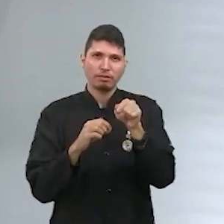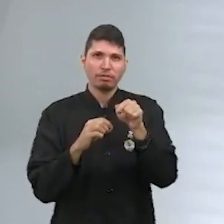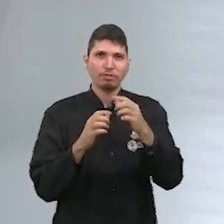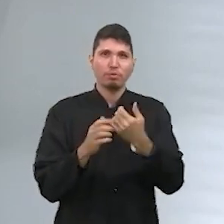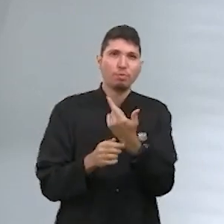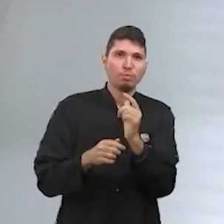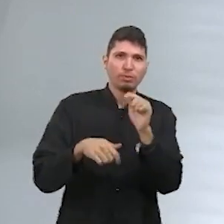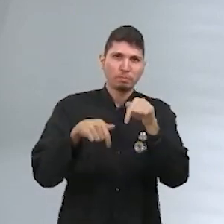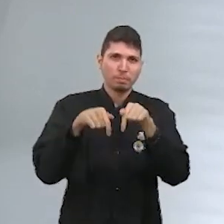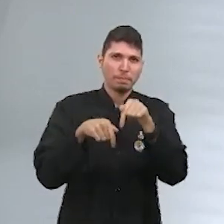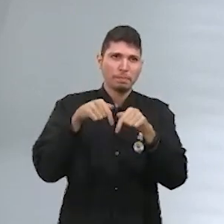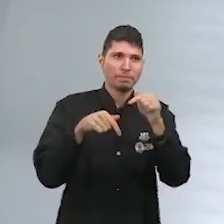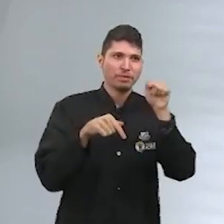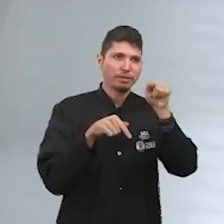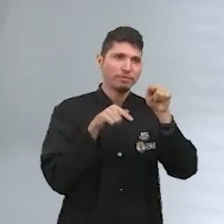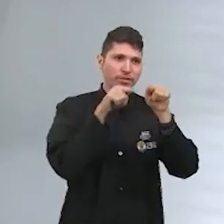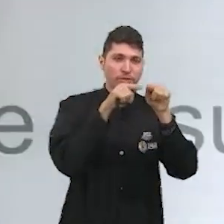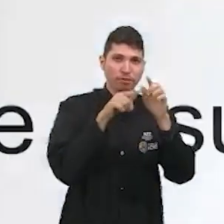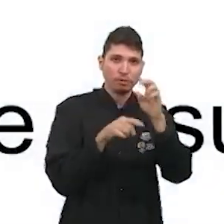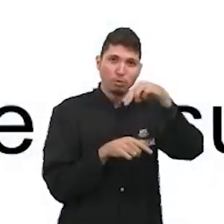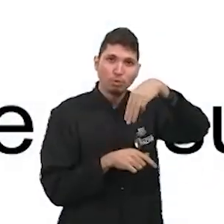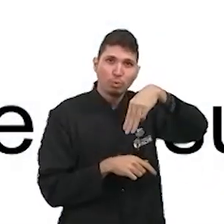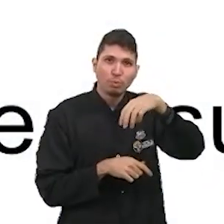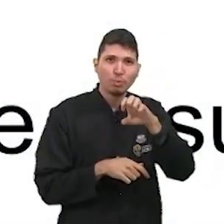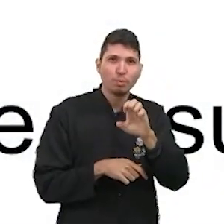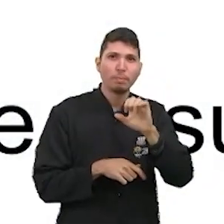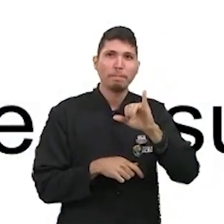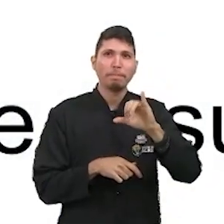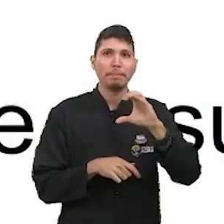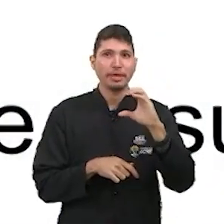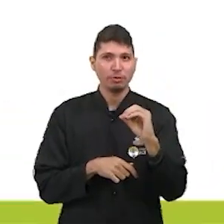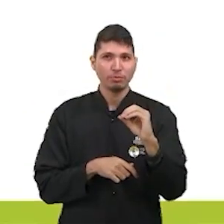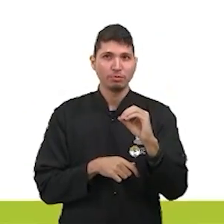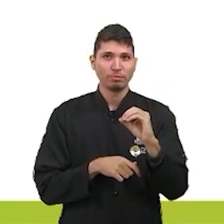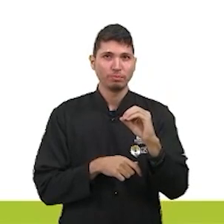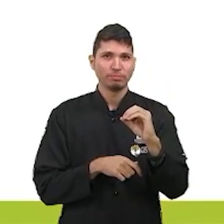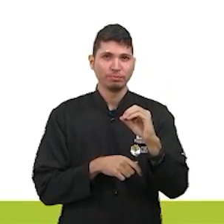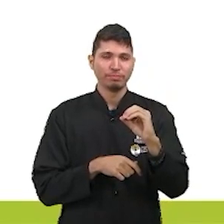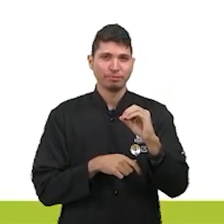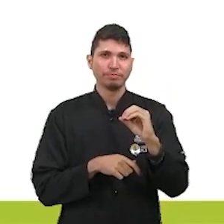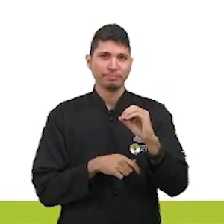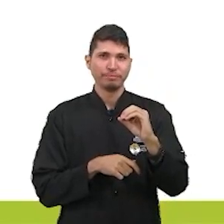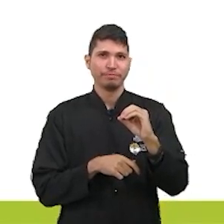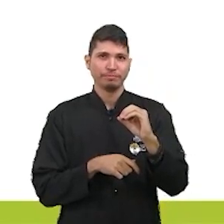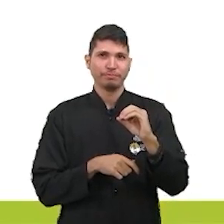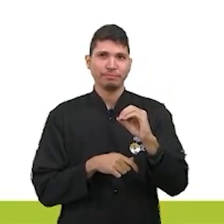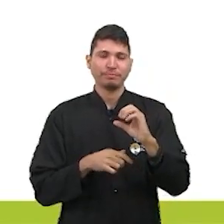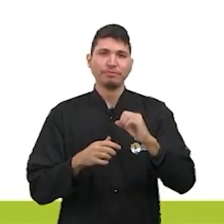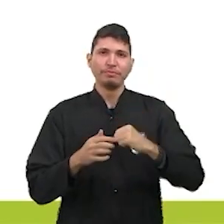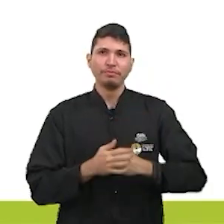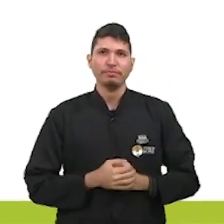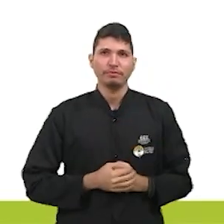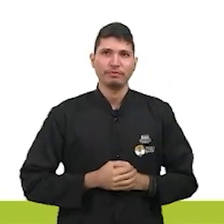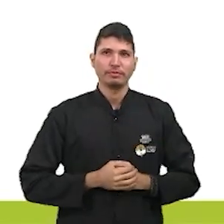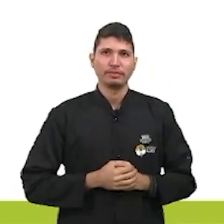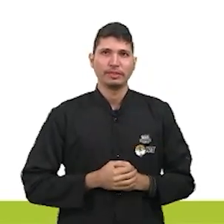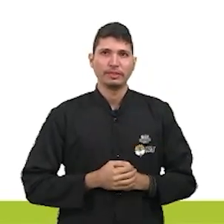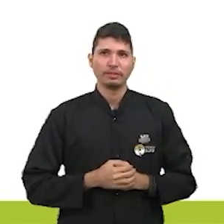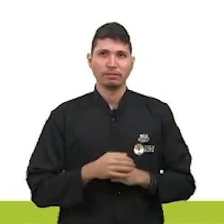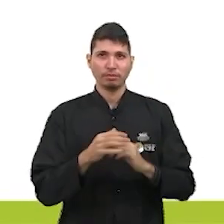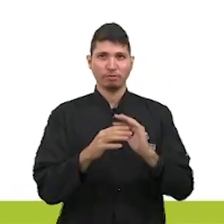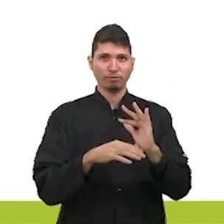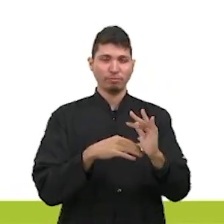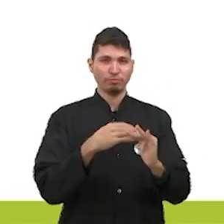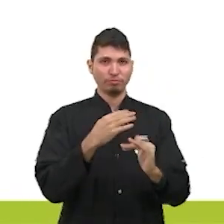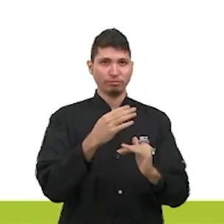vai analisar na nossa aula de hoje. Então, aqui. No processo de formação da vida, nós